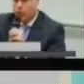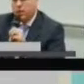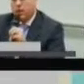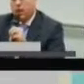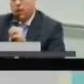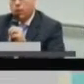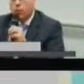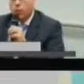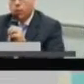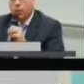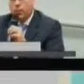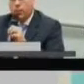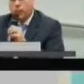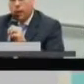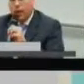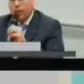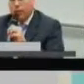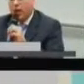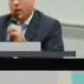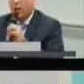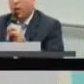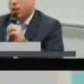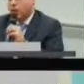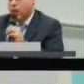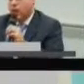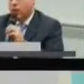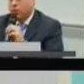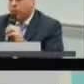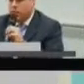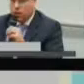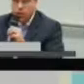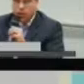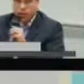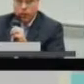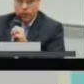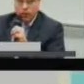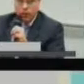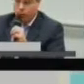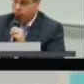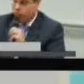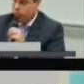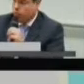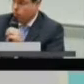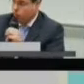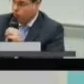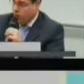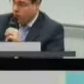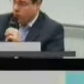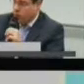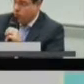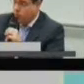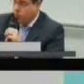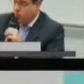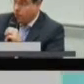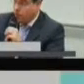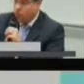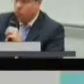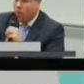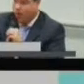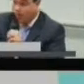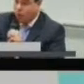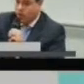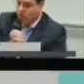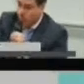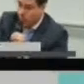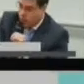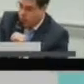no diagnóstico, no anatomopatológico, porque agora nós já temos um marco legal, nós já temos uma lei que diz